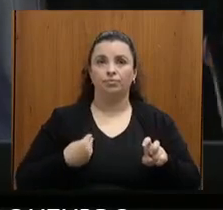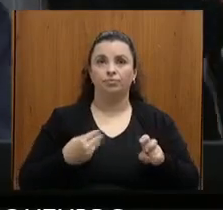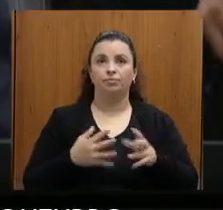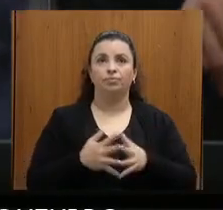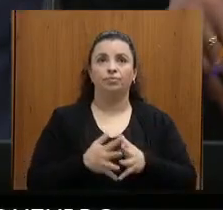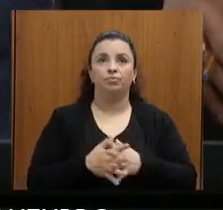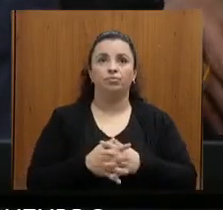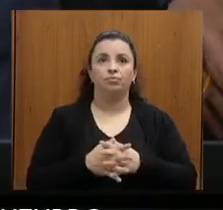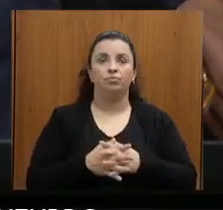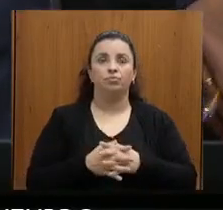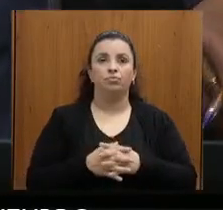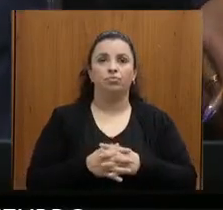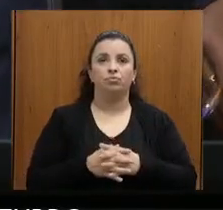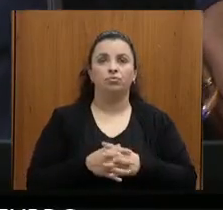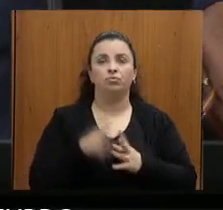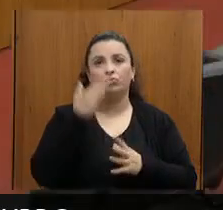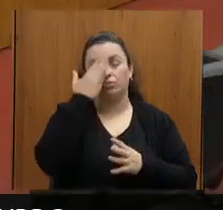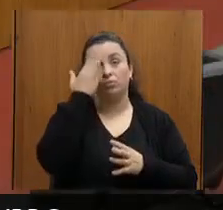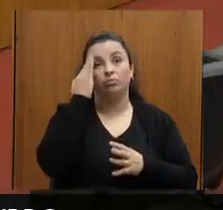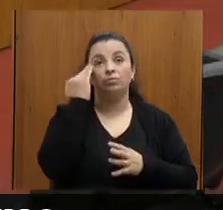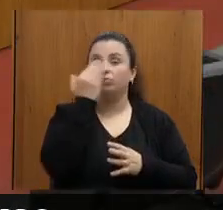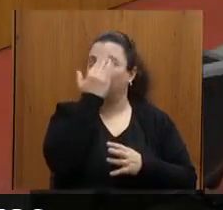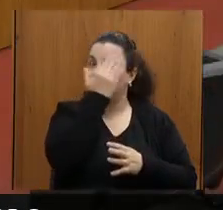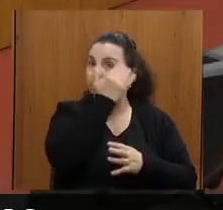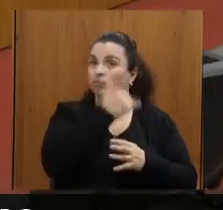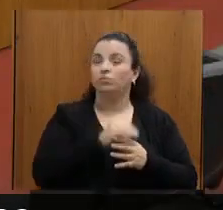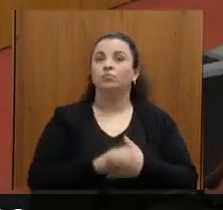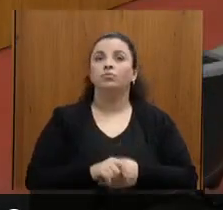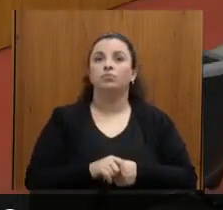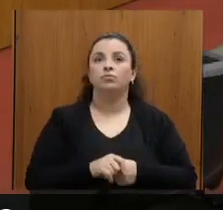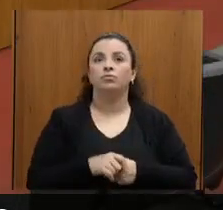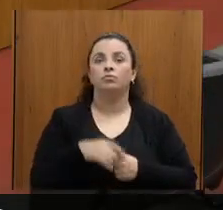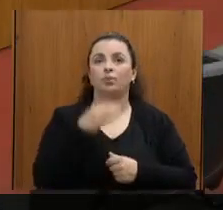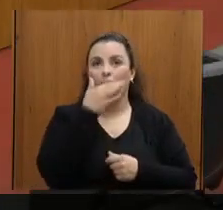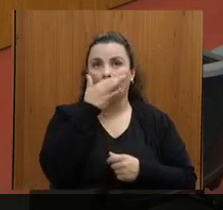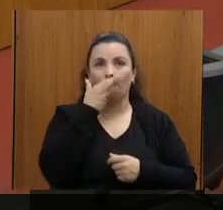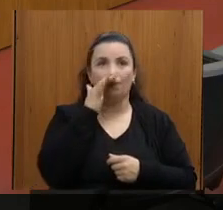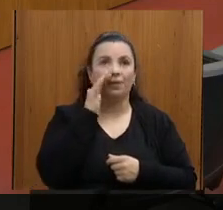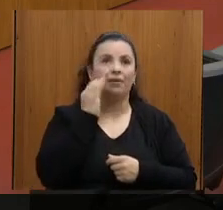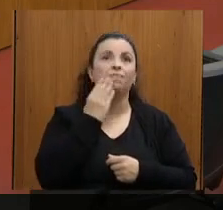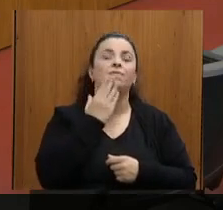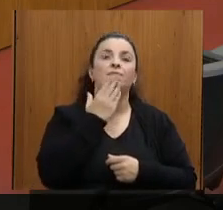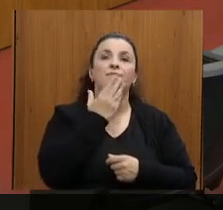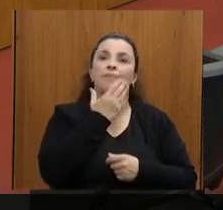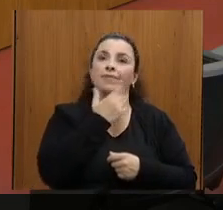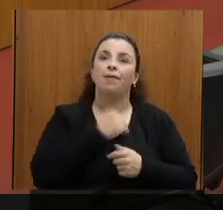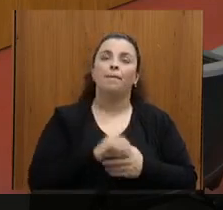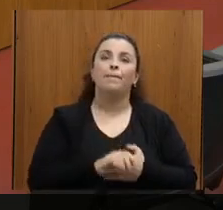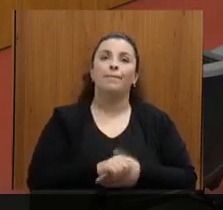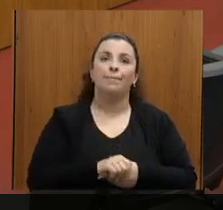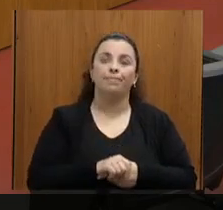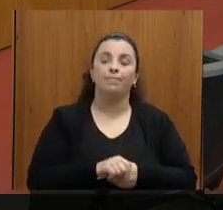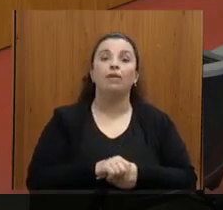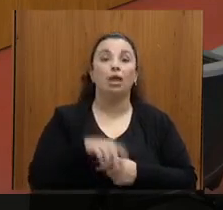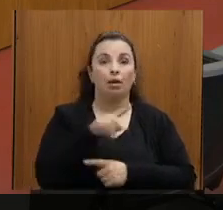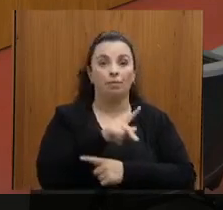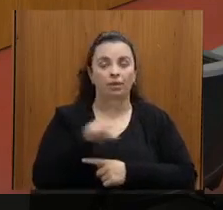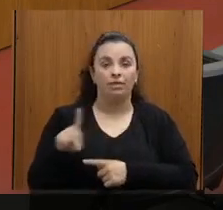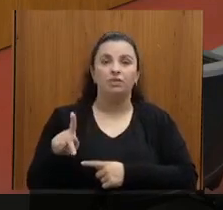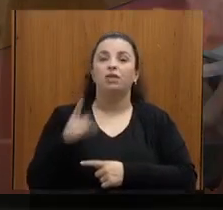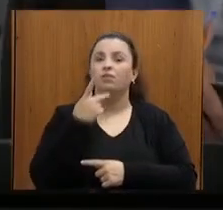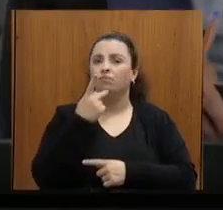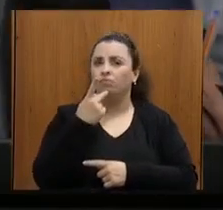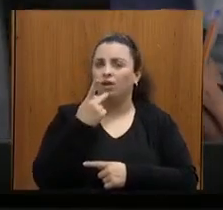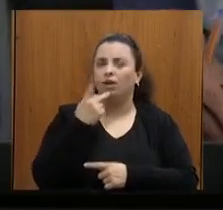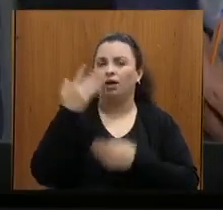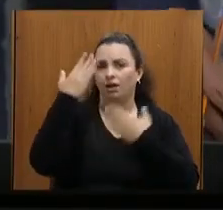São só os dois? Luísa Barreto e os demais, não? Não. A presidência registra e agradece a